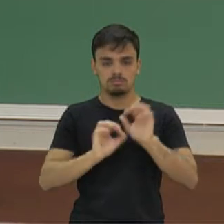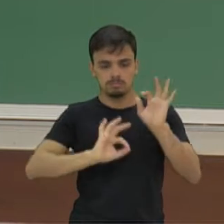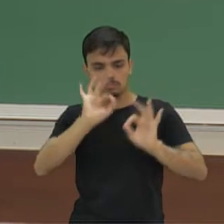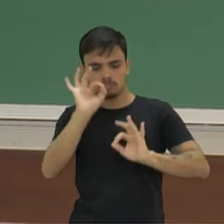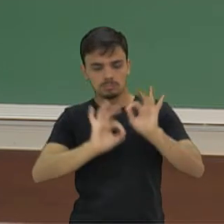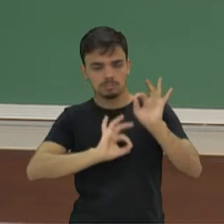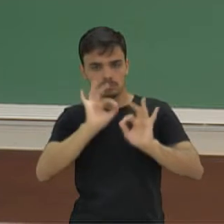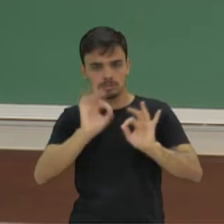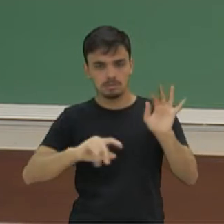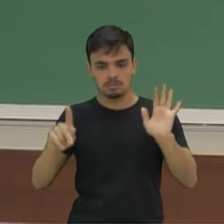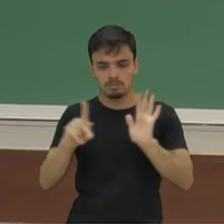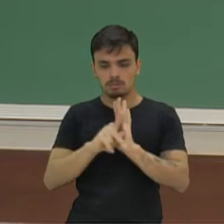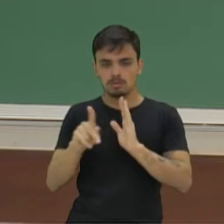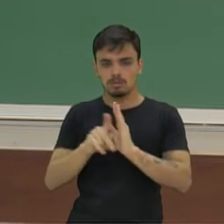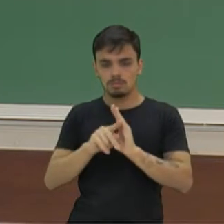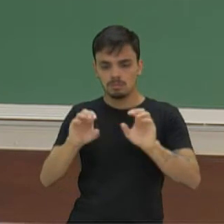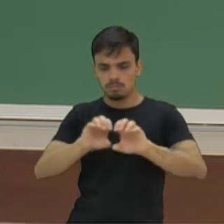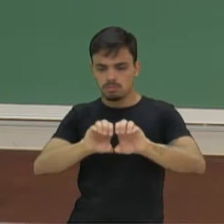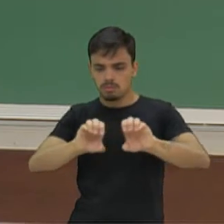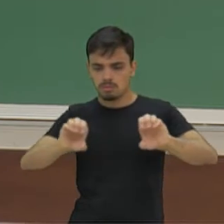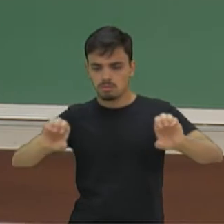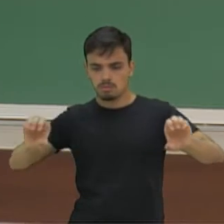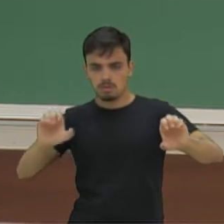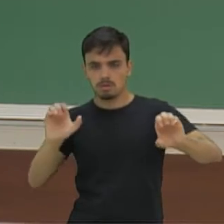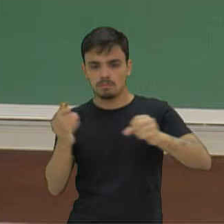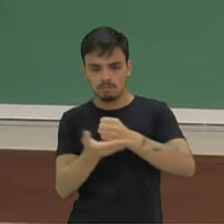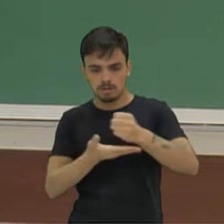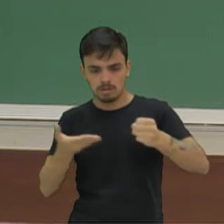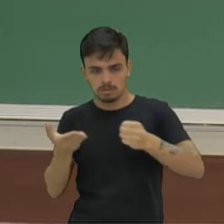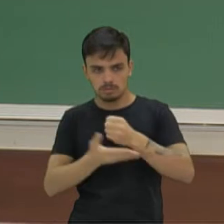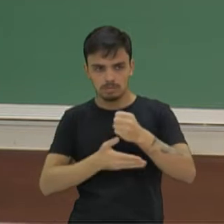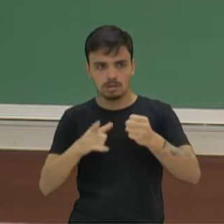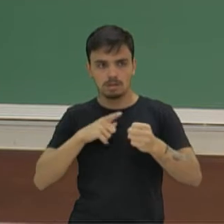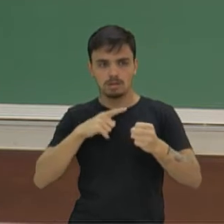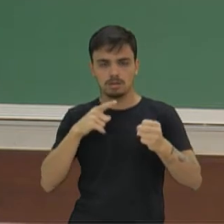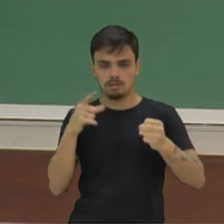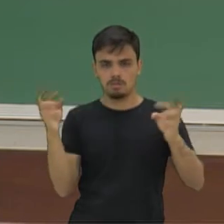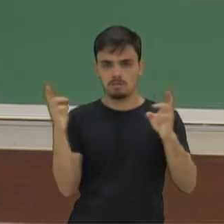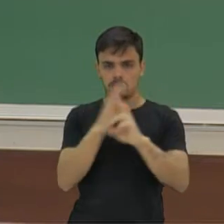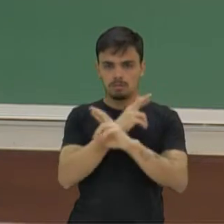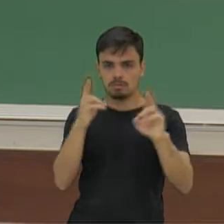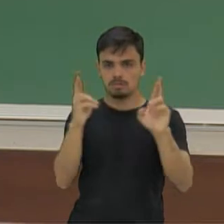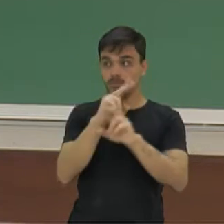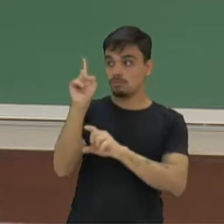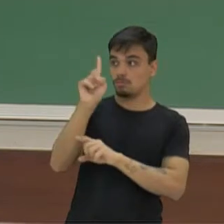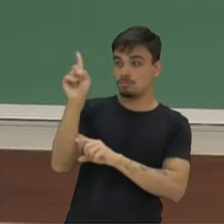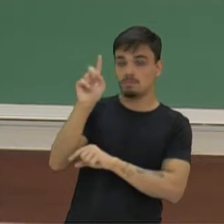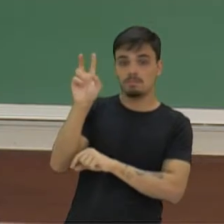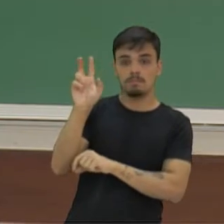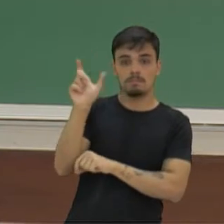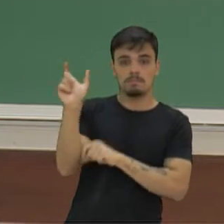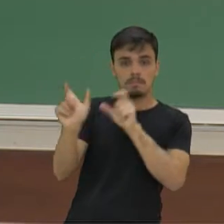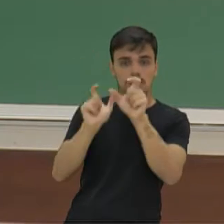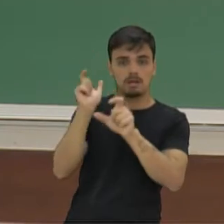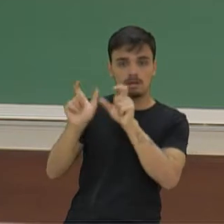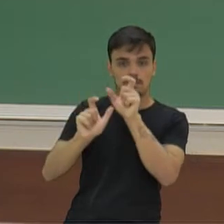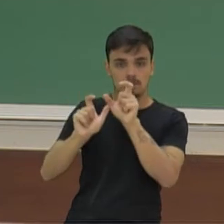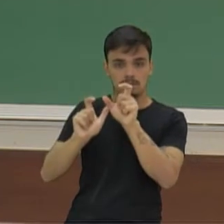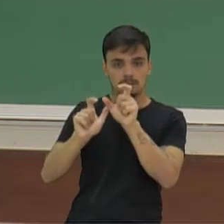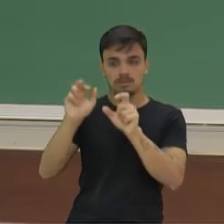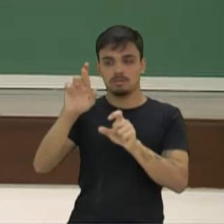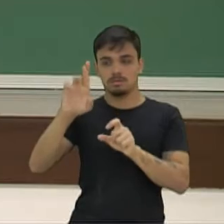do saneamento básico. Saneamento básico tem tudo a ver com essas palavrinhas aqui, ó. Recursos hídricos.